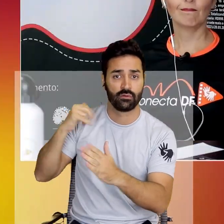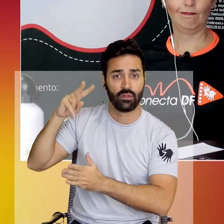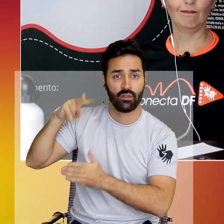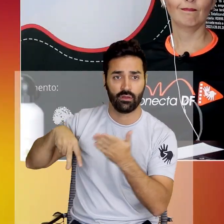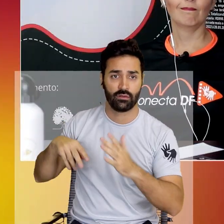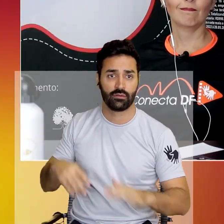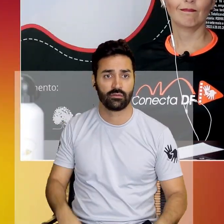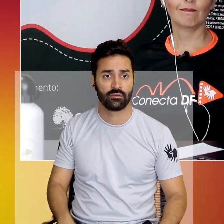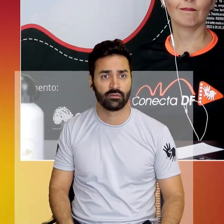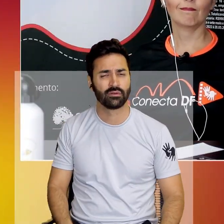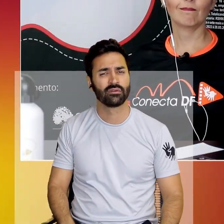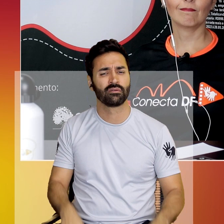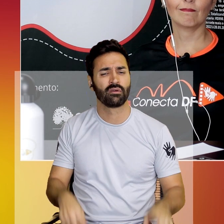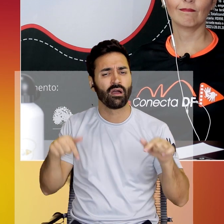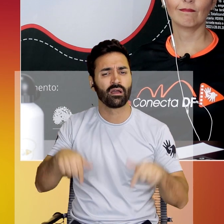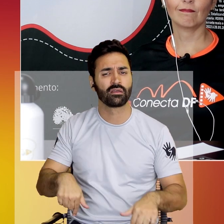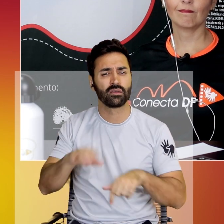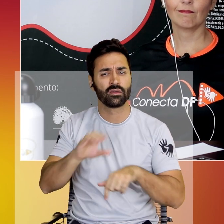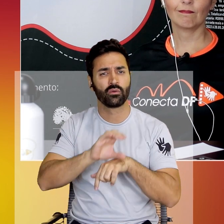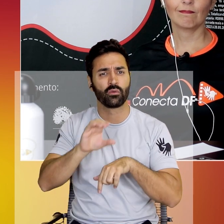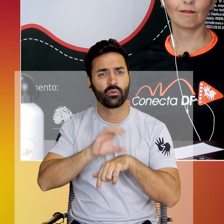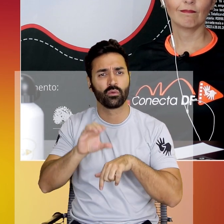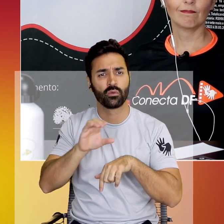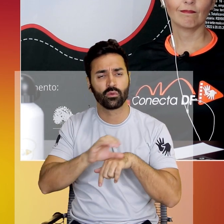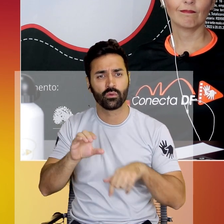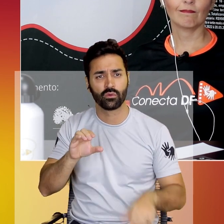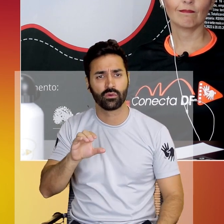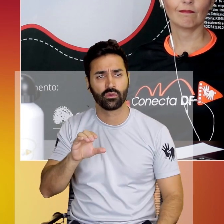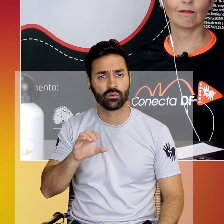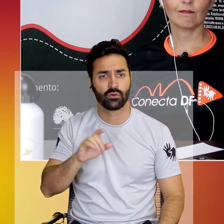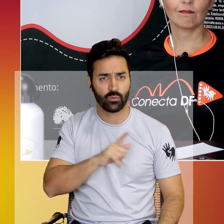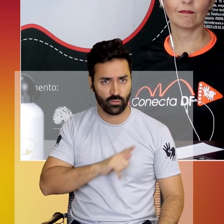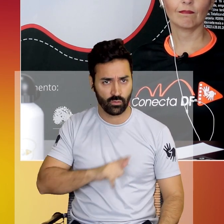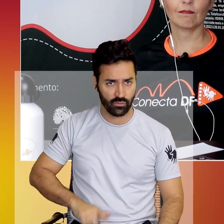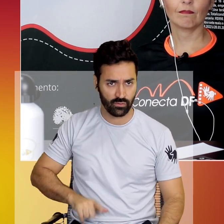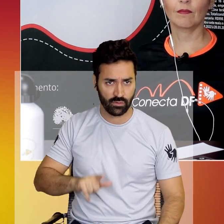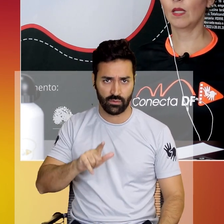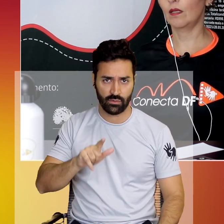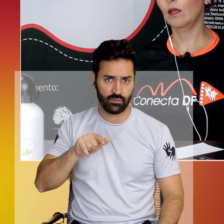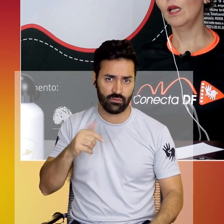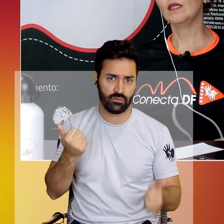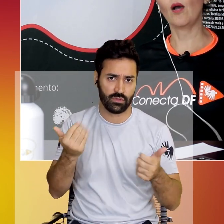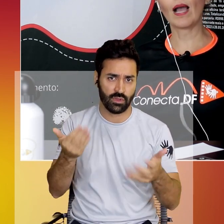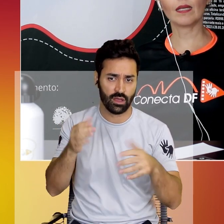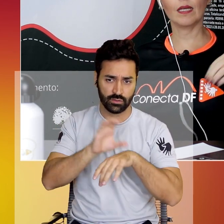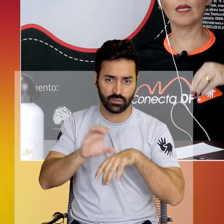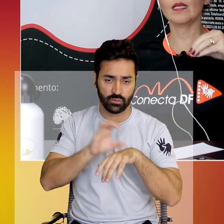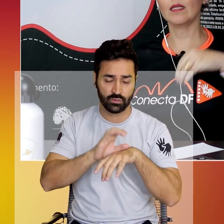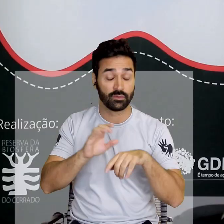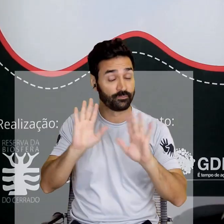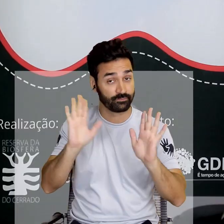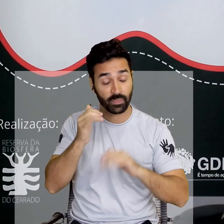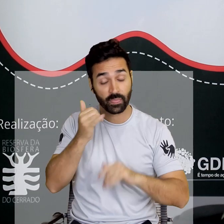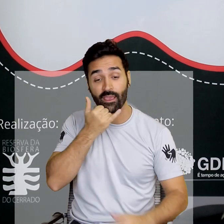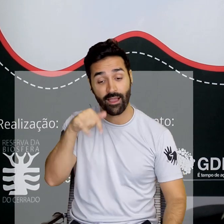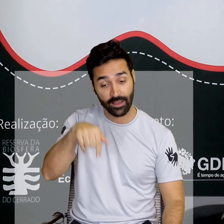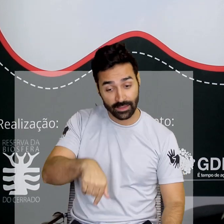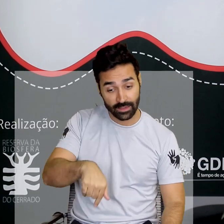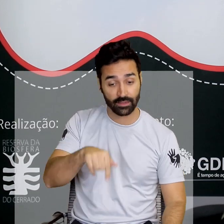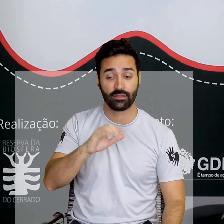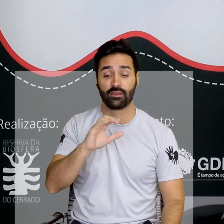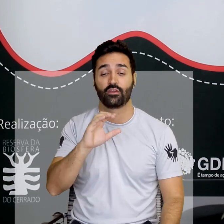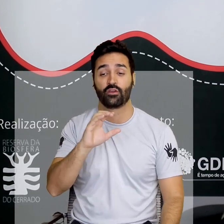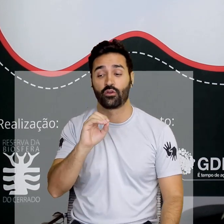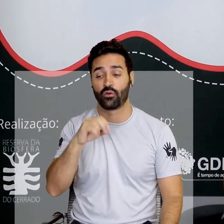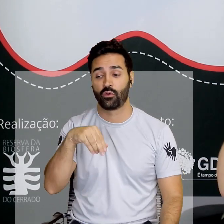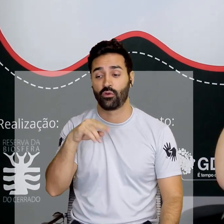E esse curso, então, aí o GDF não está oferecendo isso, né, professora? Não, aqui, esse curso Conecta DF